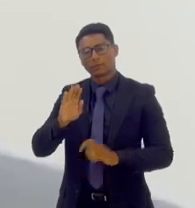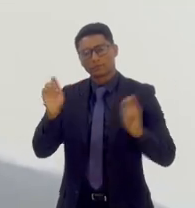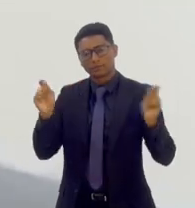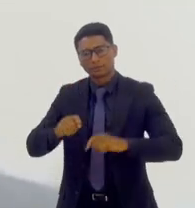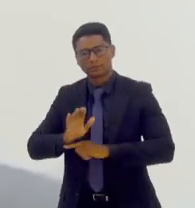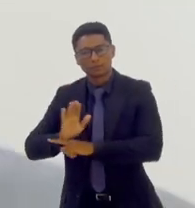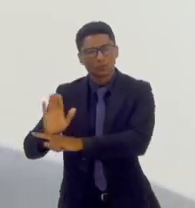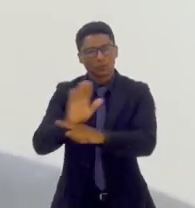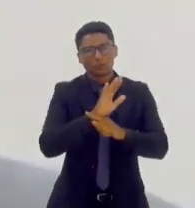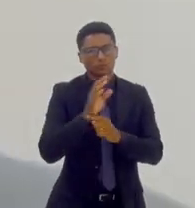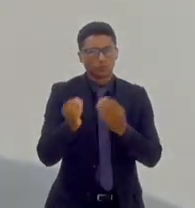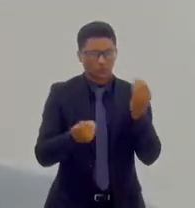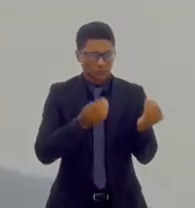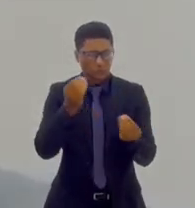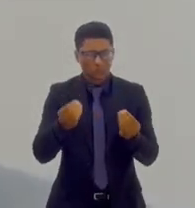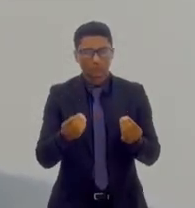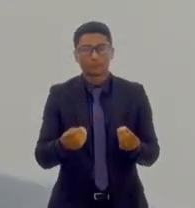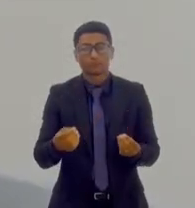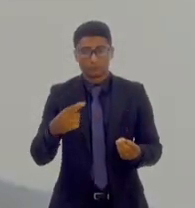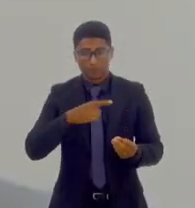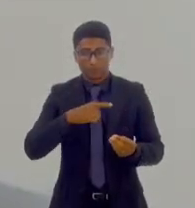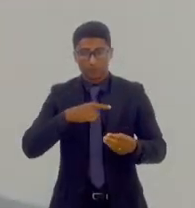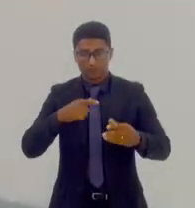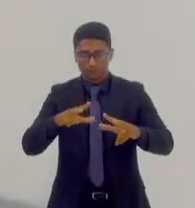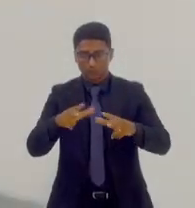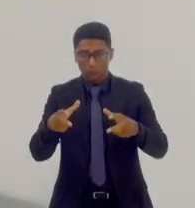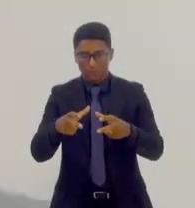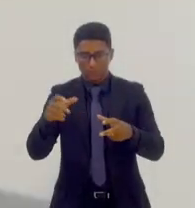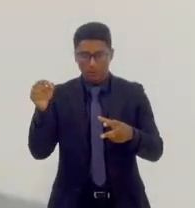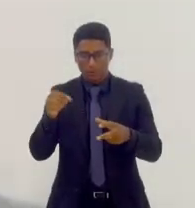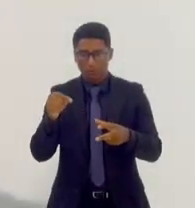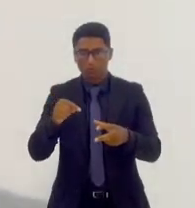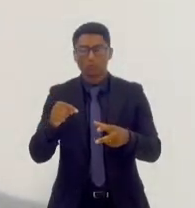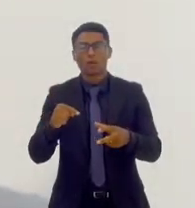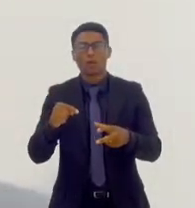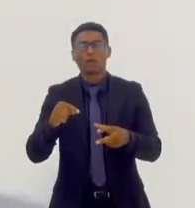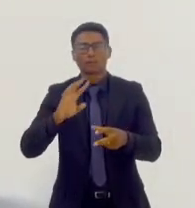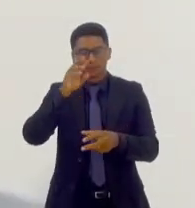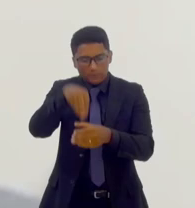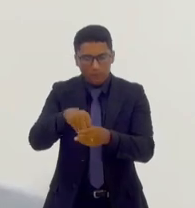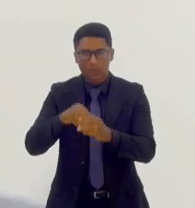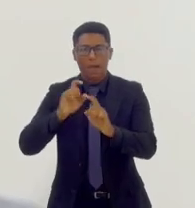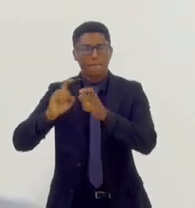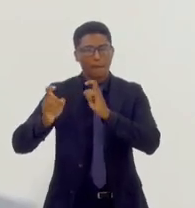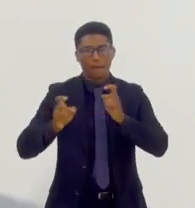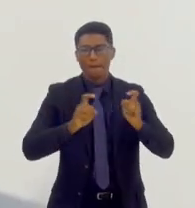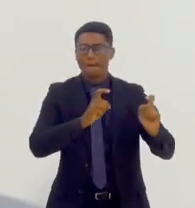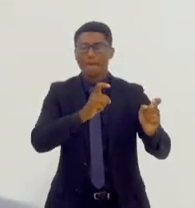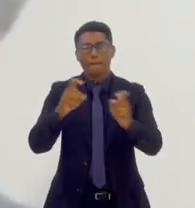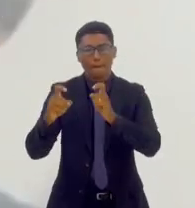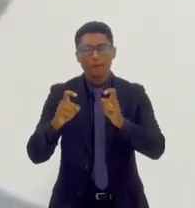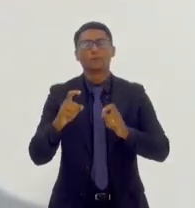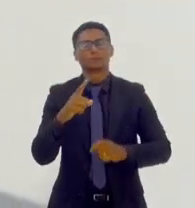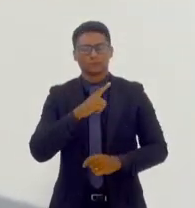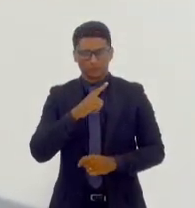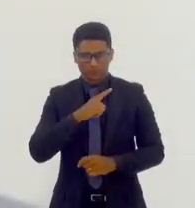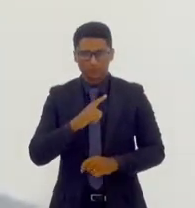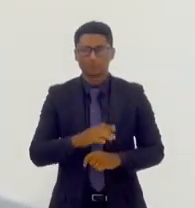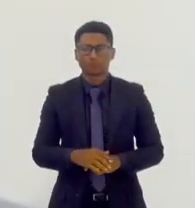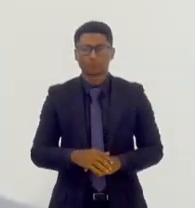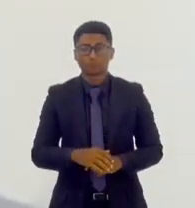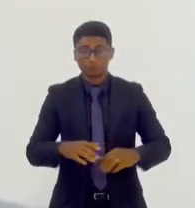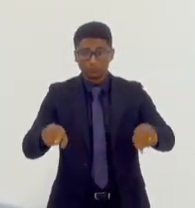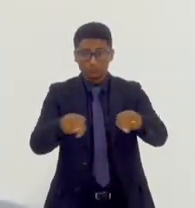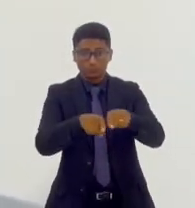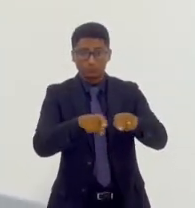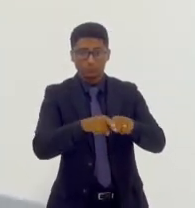como eu disse, ela tem uma comissão específica que cria esse debate, inclusive discutindo, e aí ultimamente